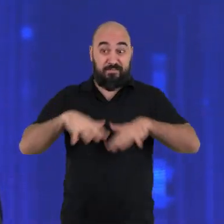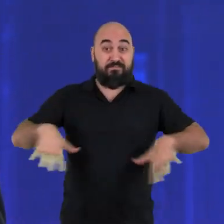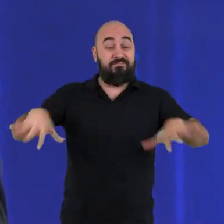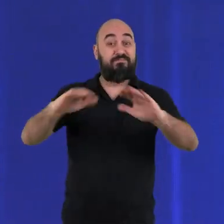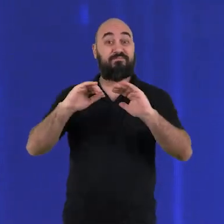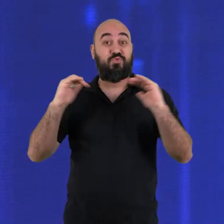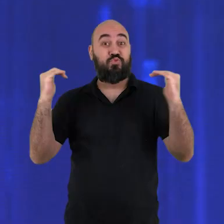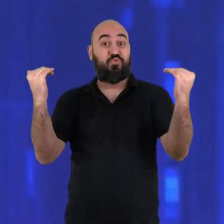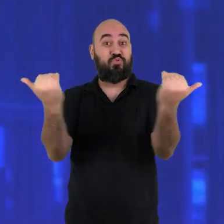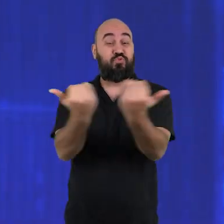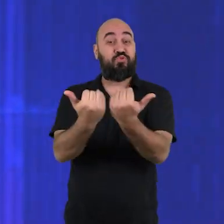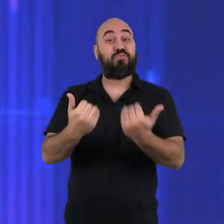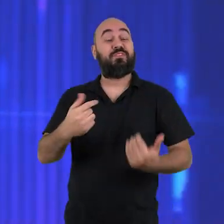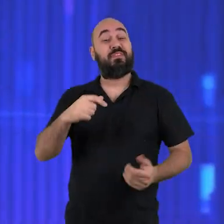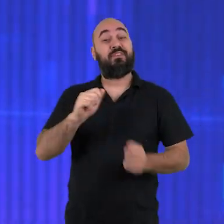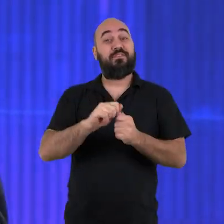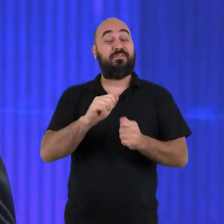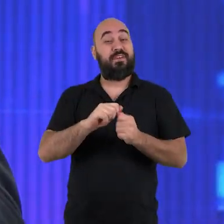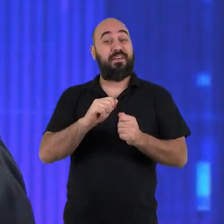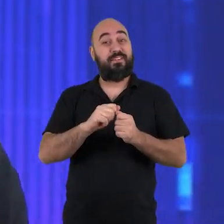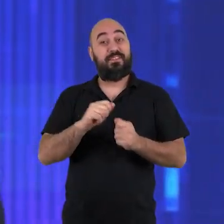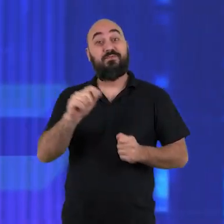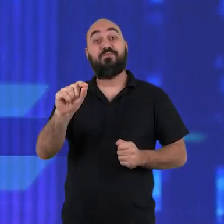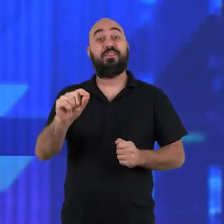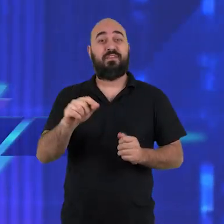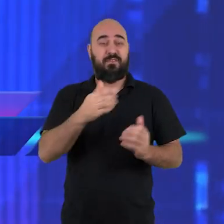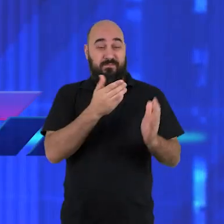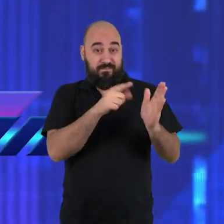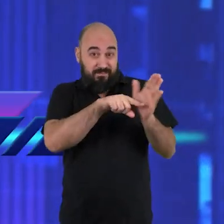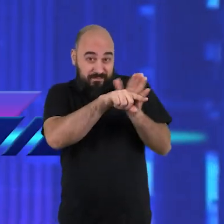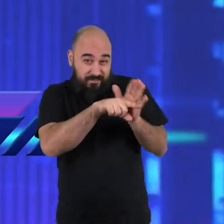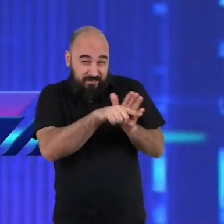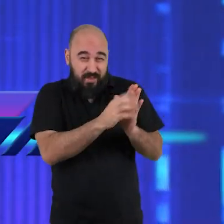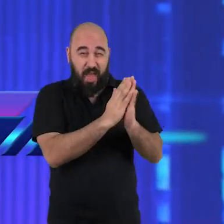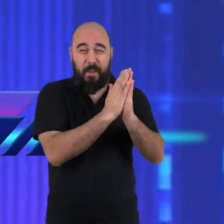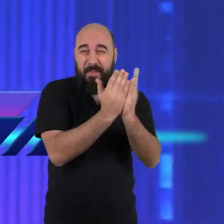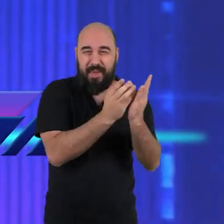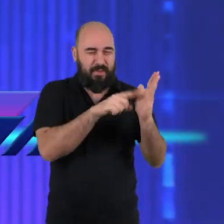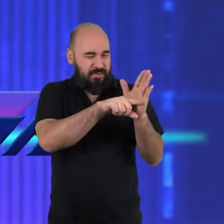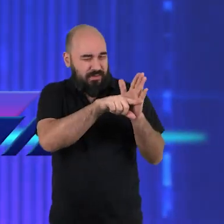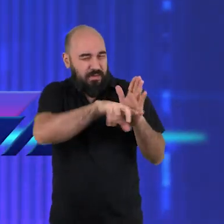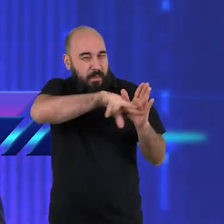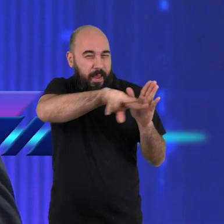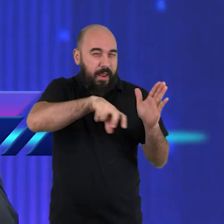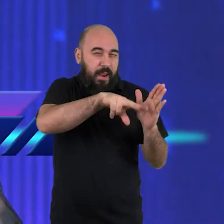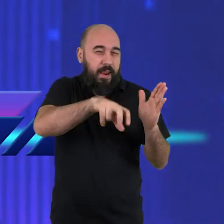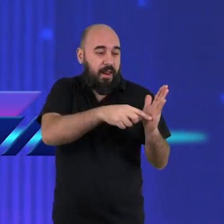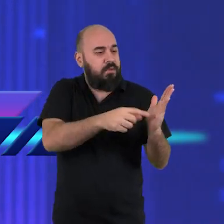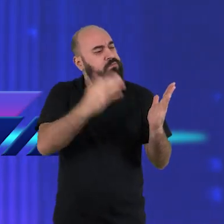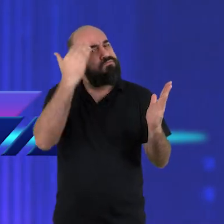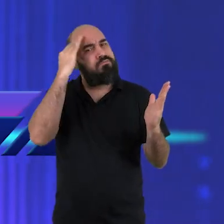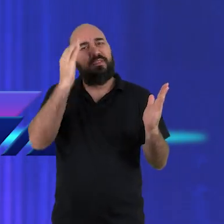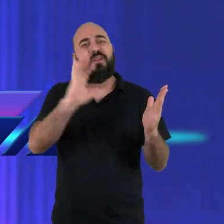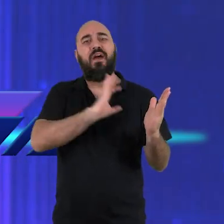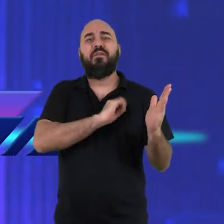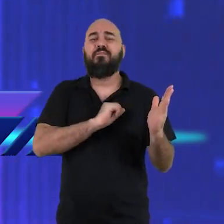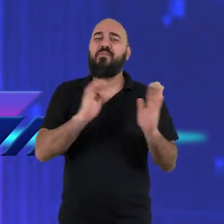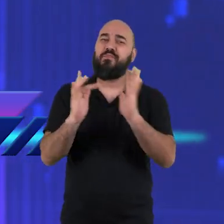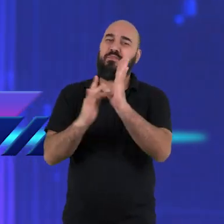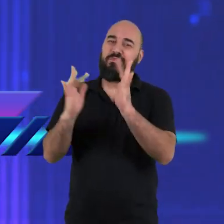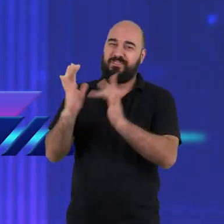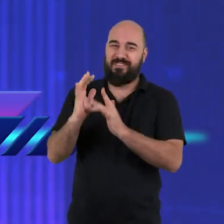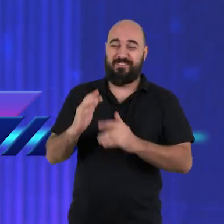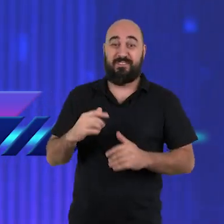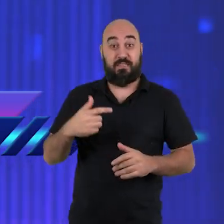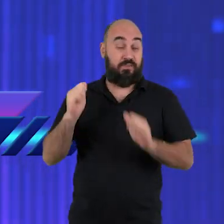onde juntos estudamos a palavra do Senhor, onde juntos buscamos entender e compreender mais do amor do nosso Senhor Jesus. E junto comigo,